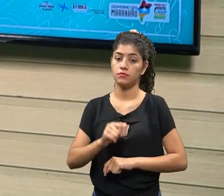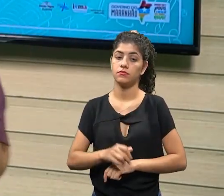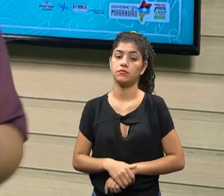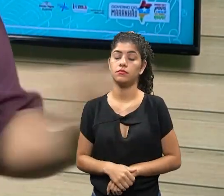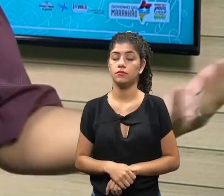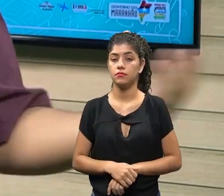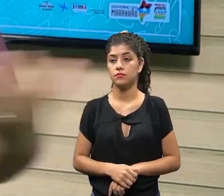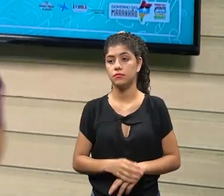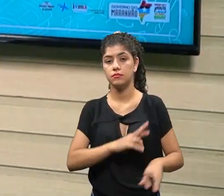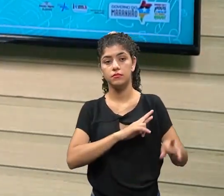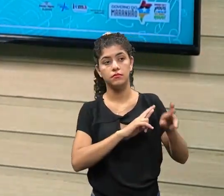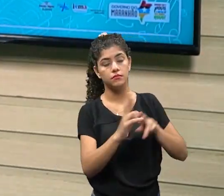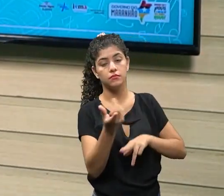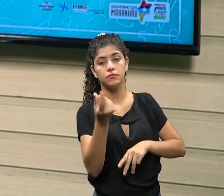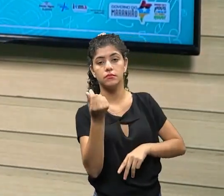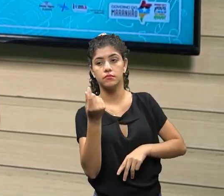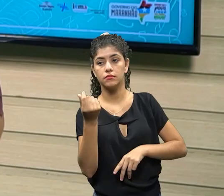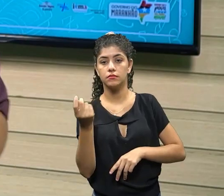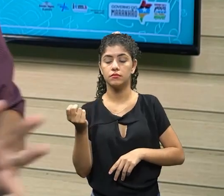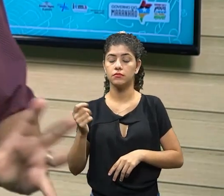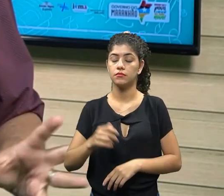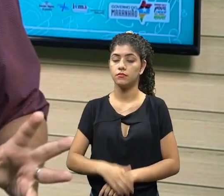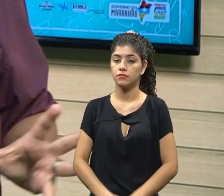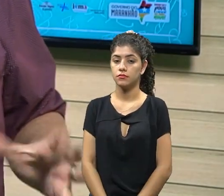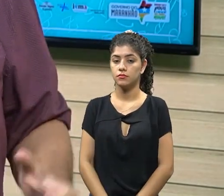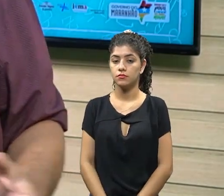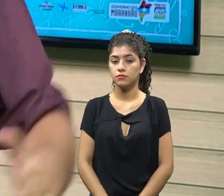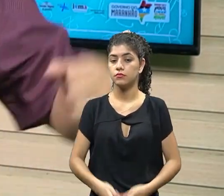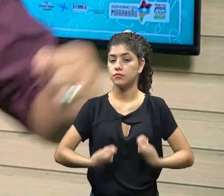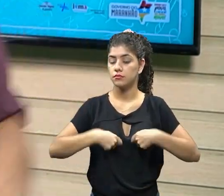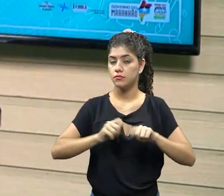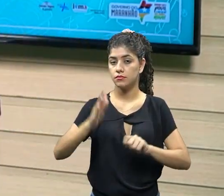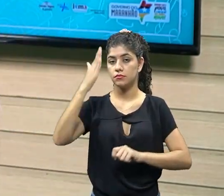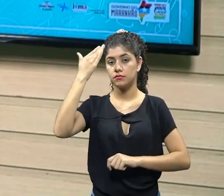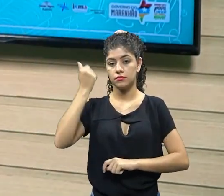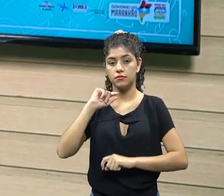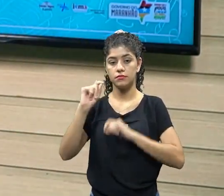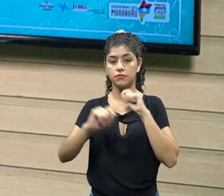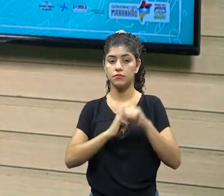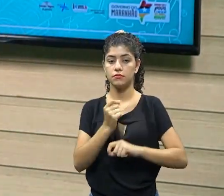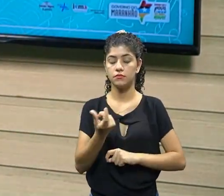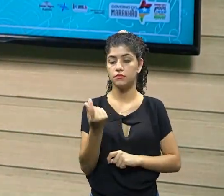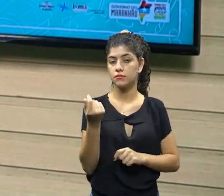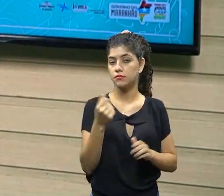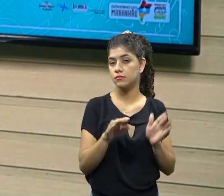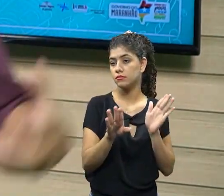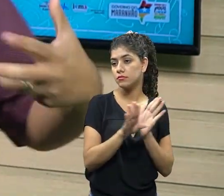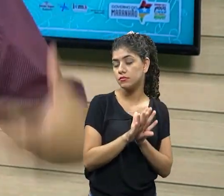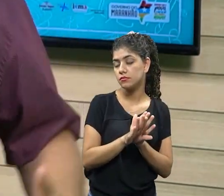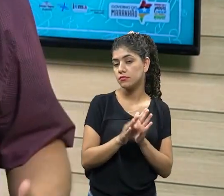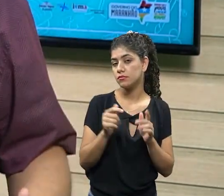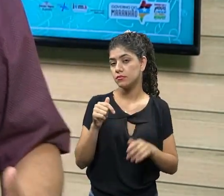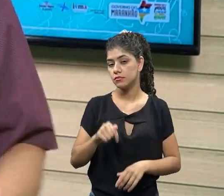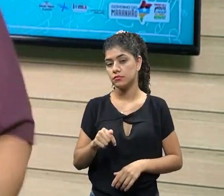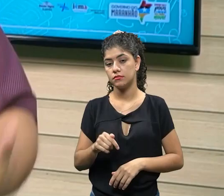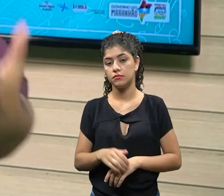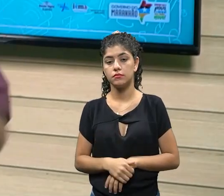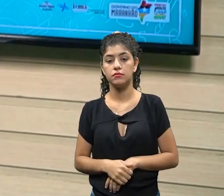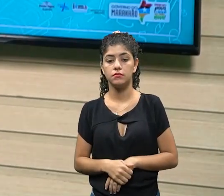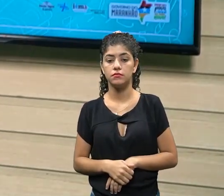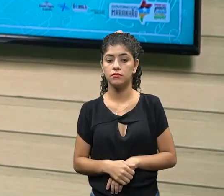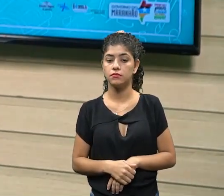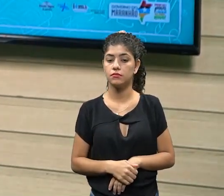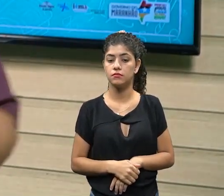de dinheiro, indo e voltando. Então, eu preciso saber, esse dinheiro chega no meu comércio, né? Eu sei meu